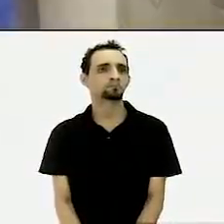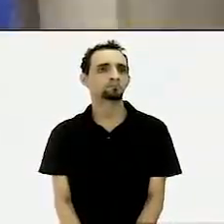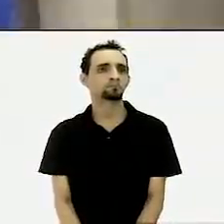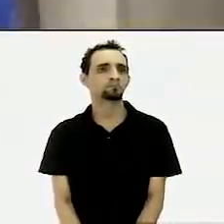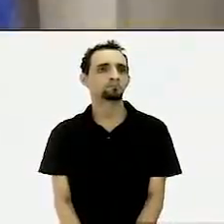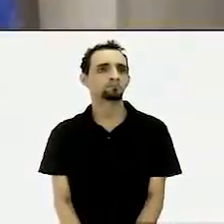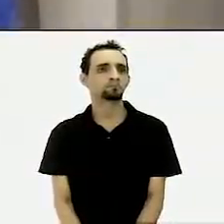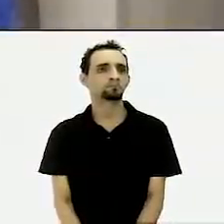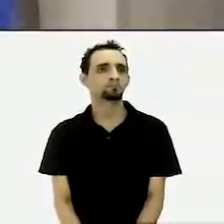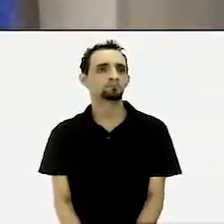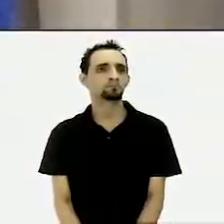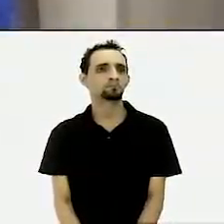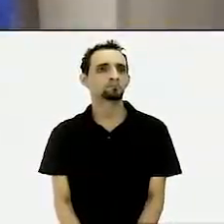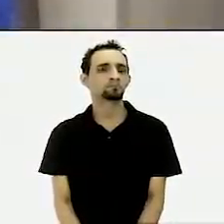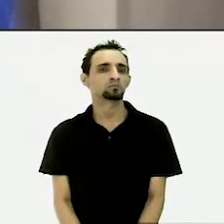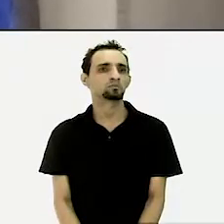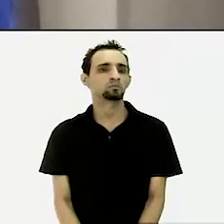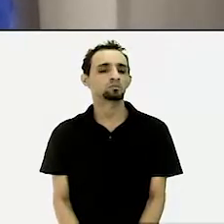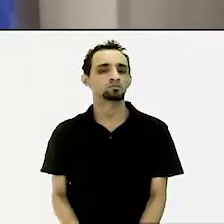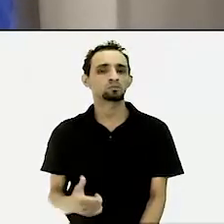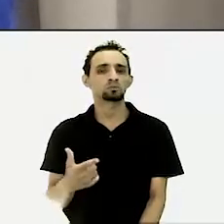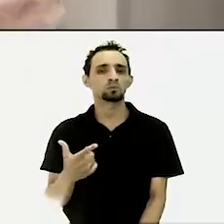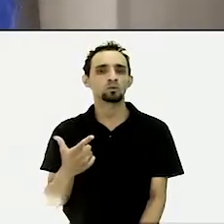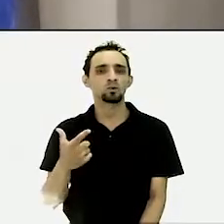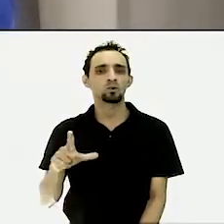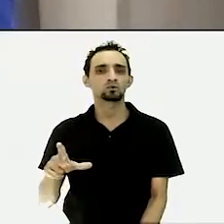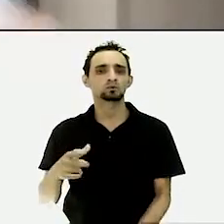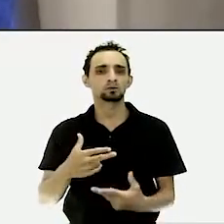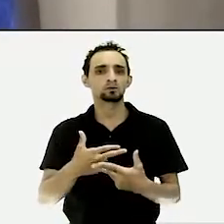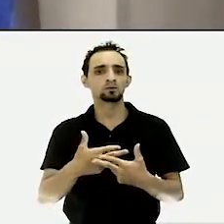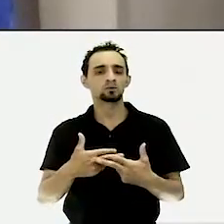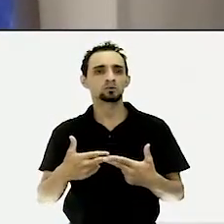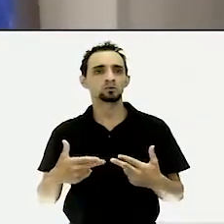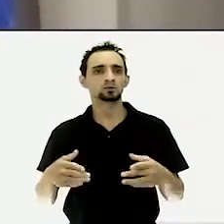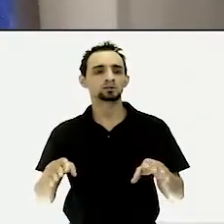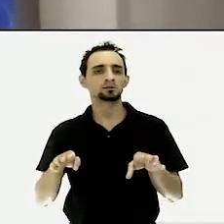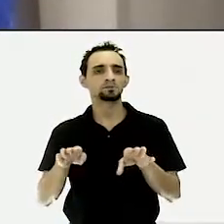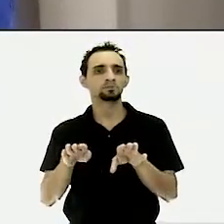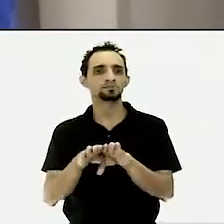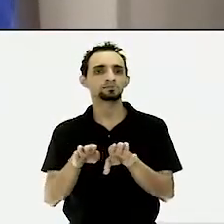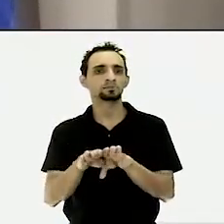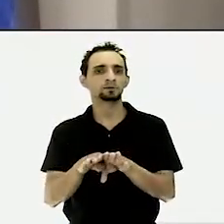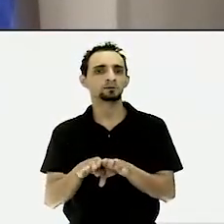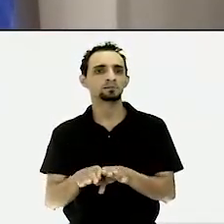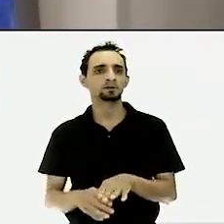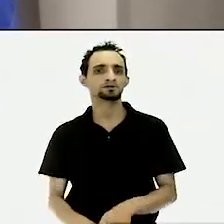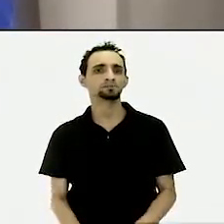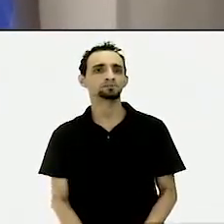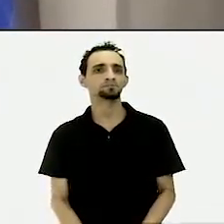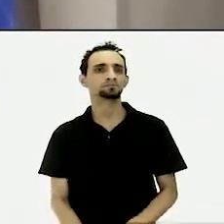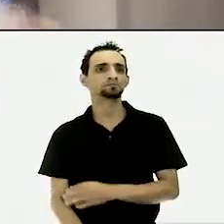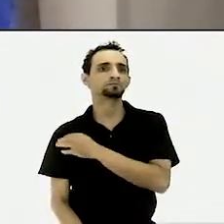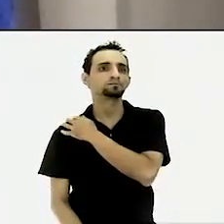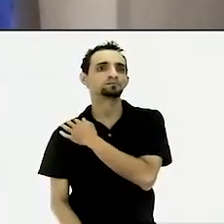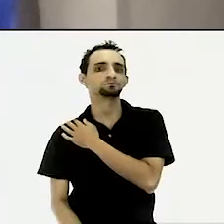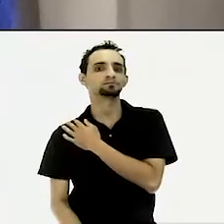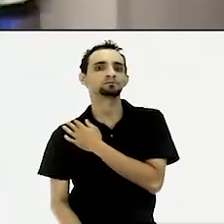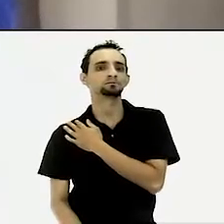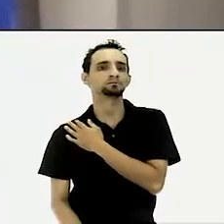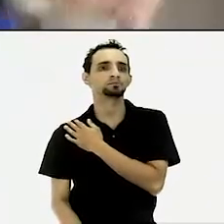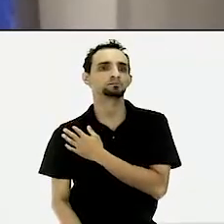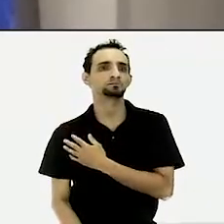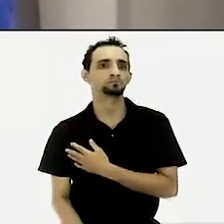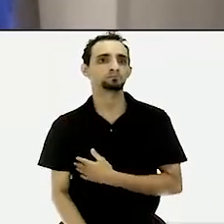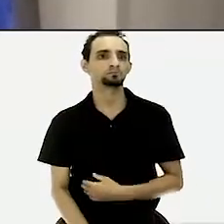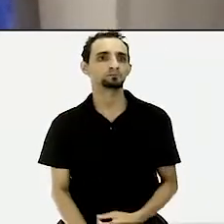joguei vários campeonatos Amador, tive o privilégio de jogar com meu amigo aqui, volante, Eu ainda com 17 anos, joguei com o Breve, chegamos